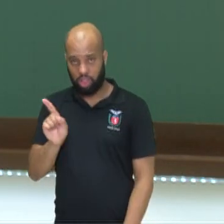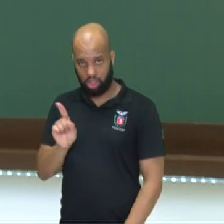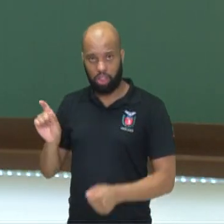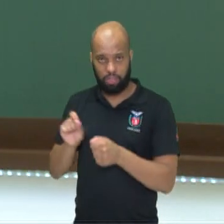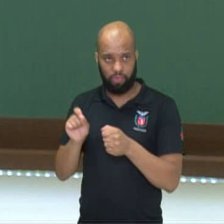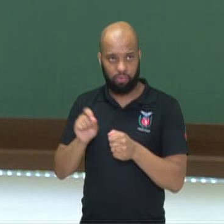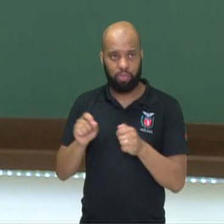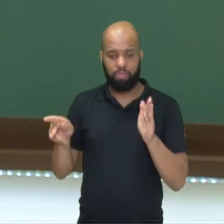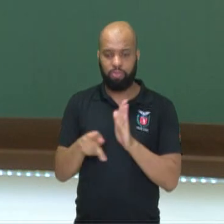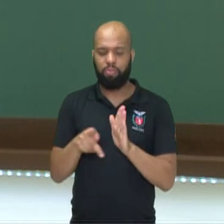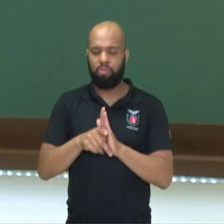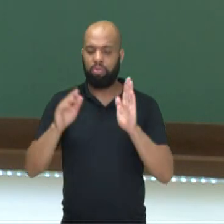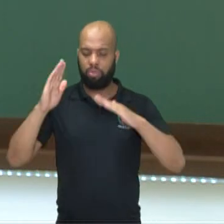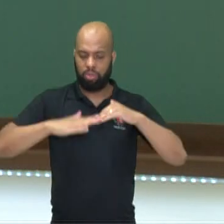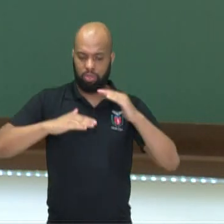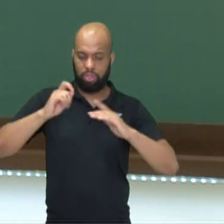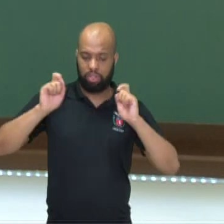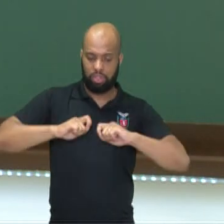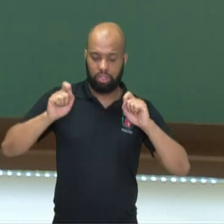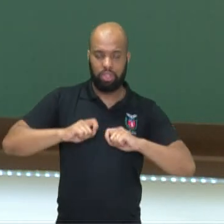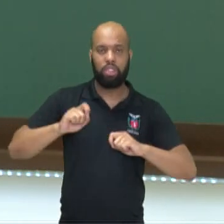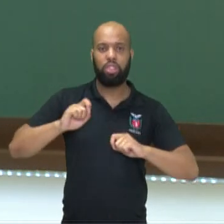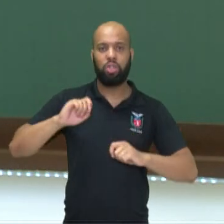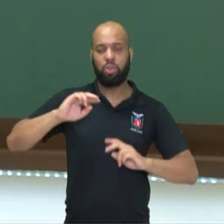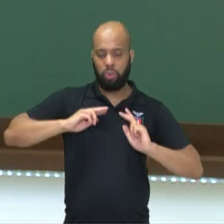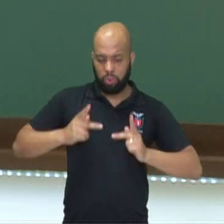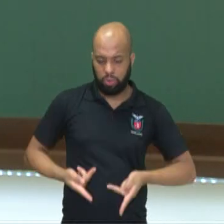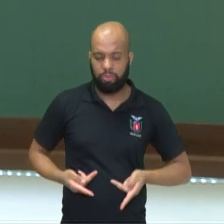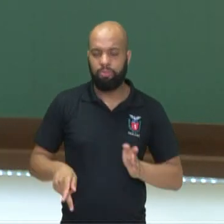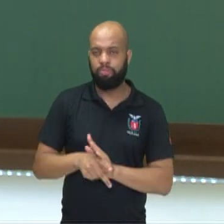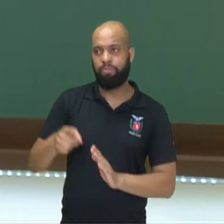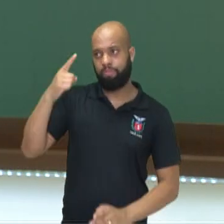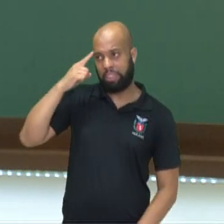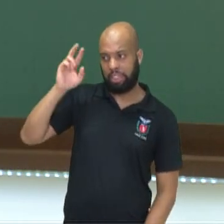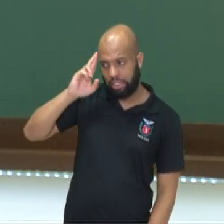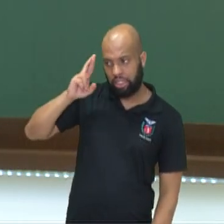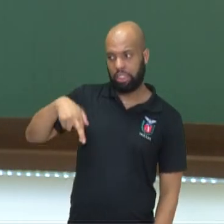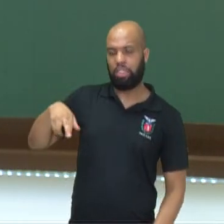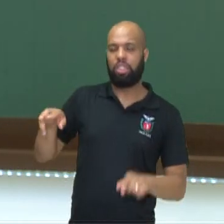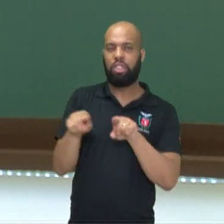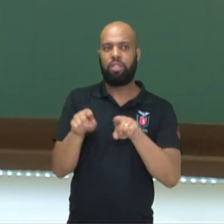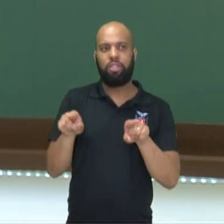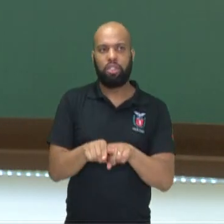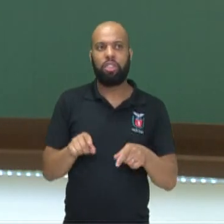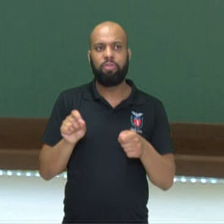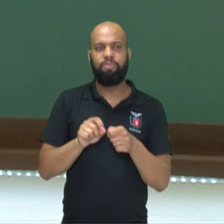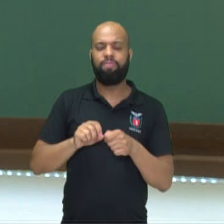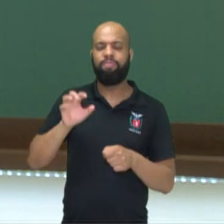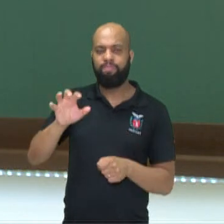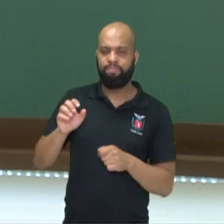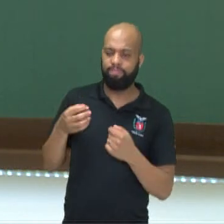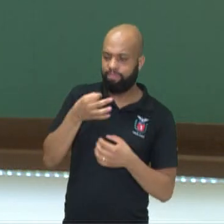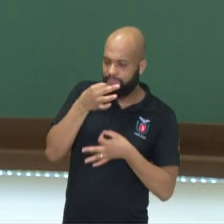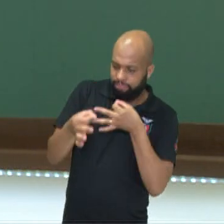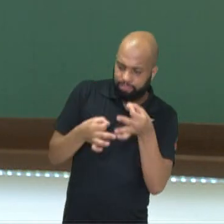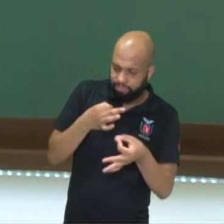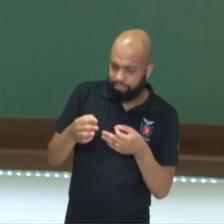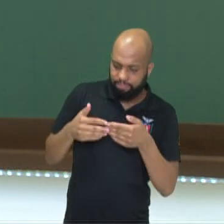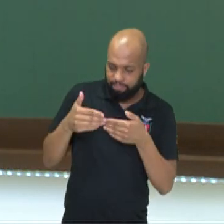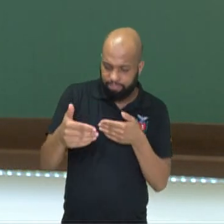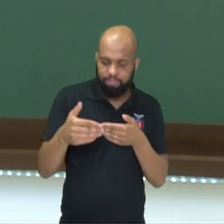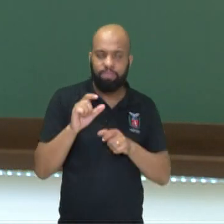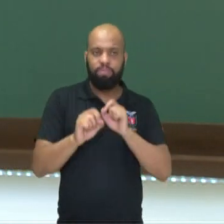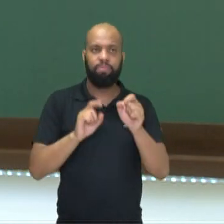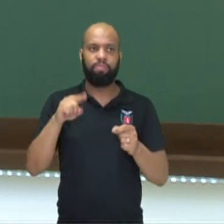à capacidade racional humana, a faculdade da razão, tá? E ele faz essa crítica a partir